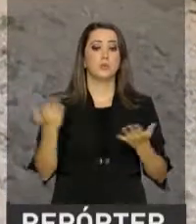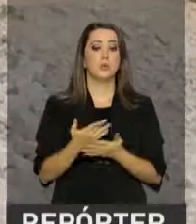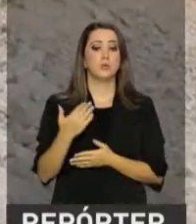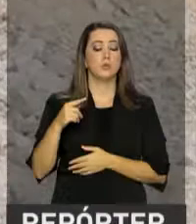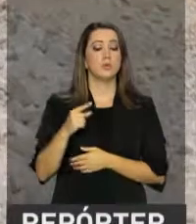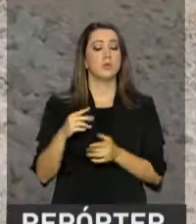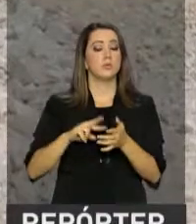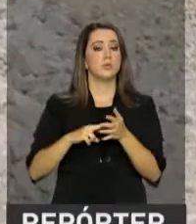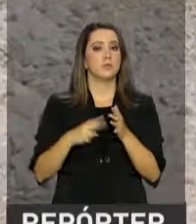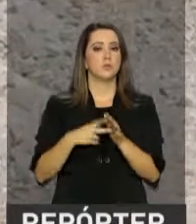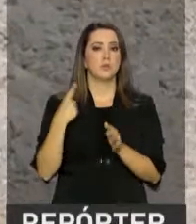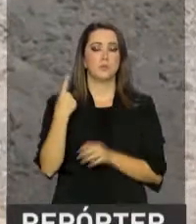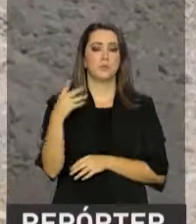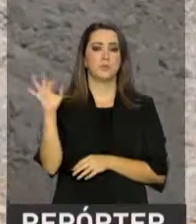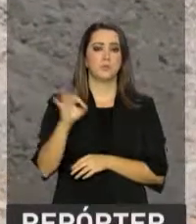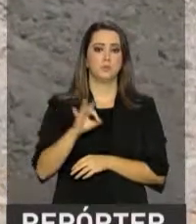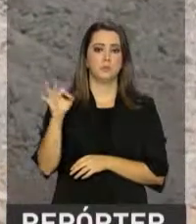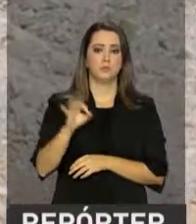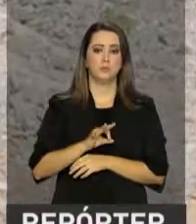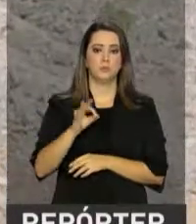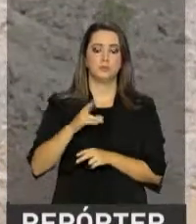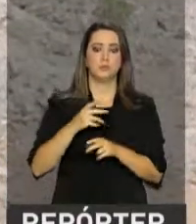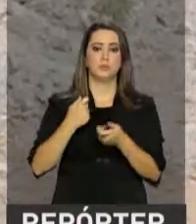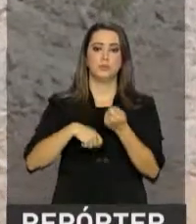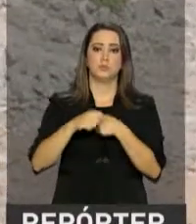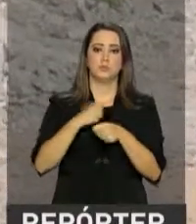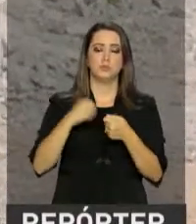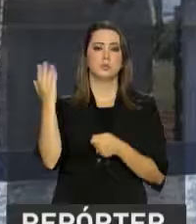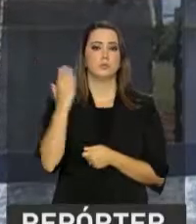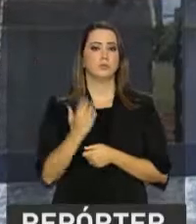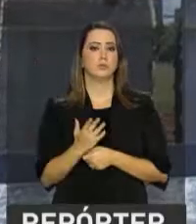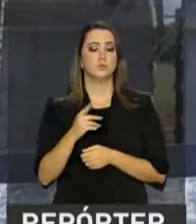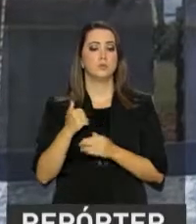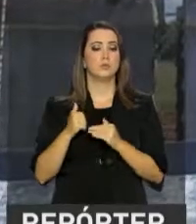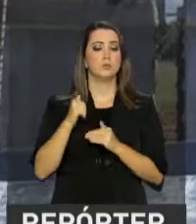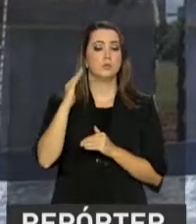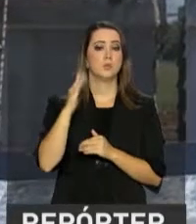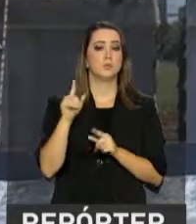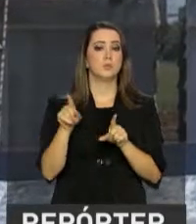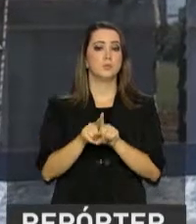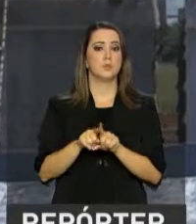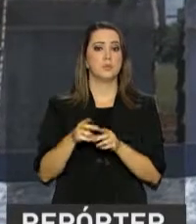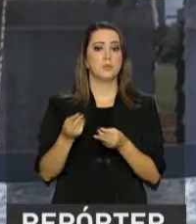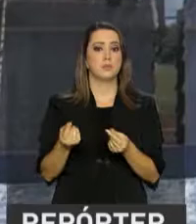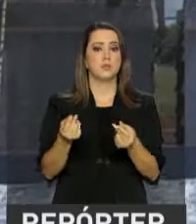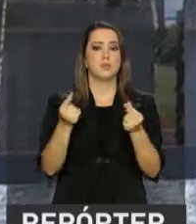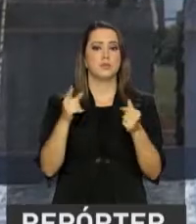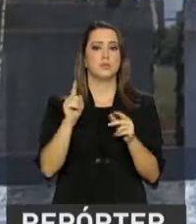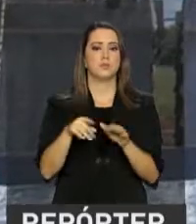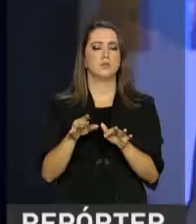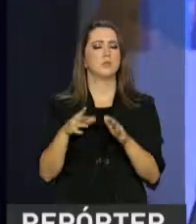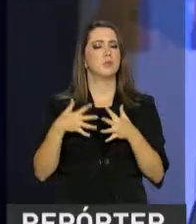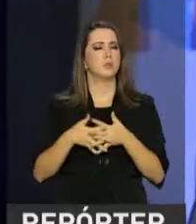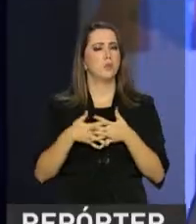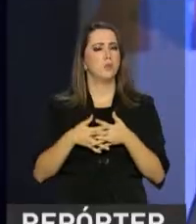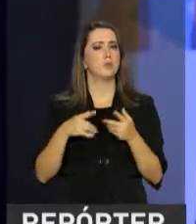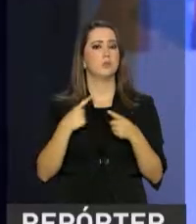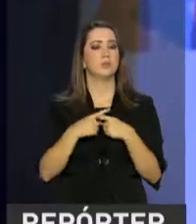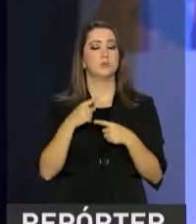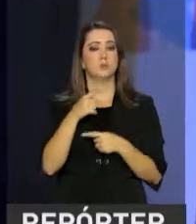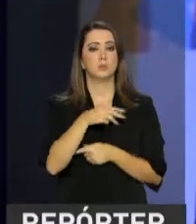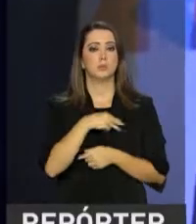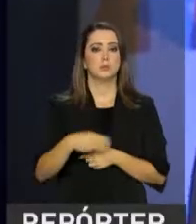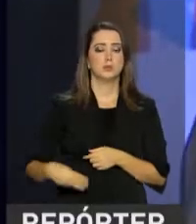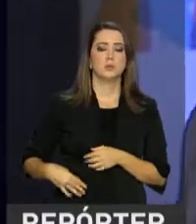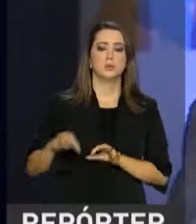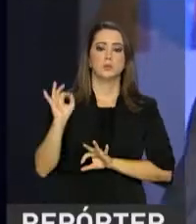eles representam cerca de 1% da economia brasileira. Mas esta conta não é simples. Segundo o ministro